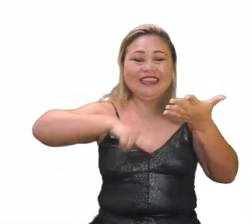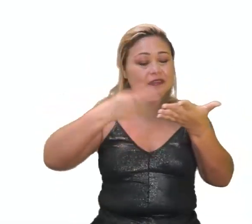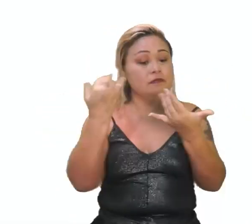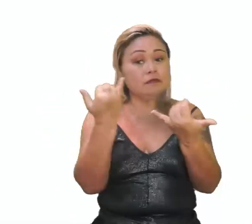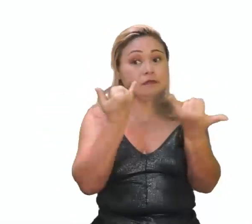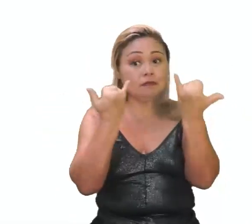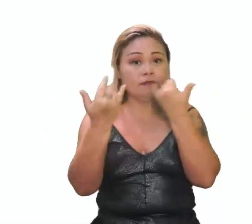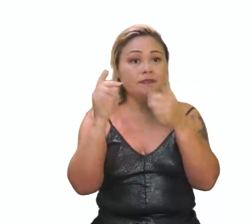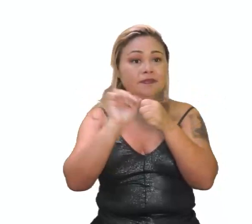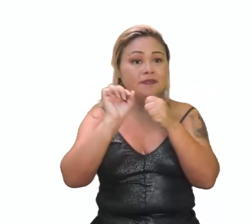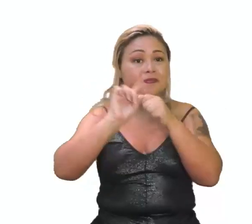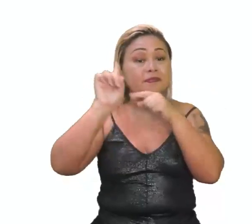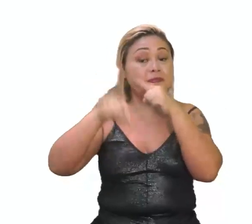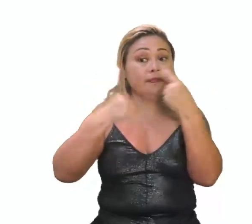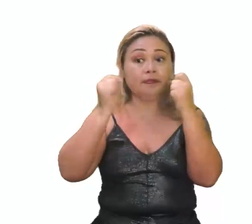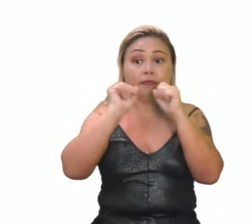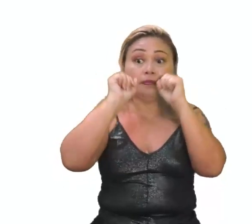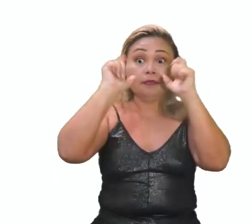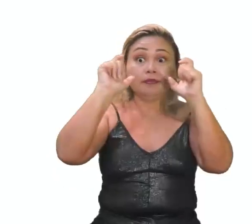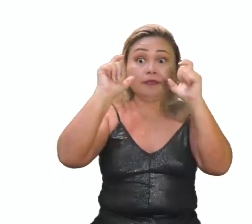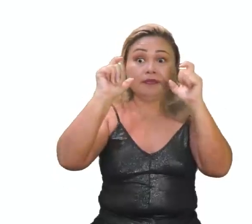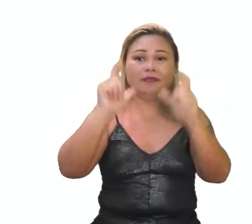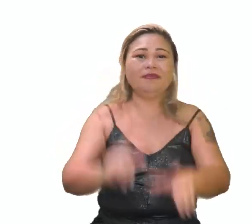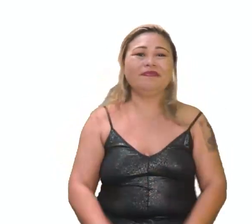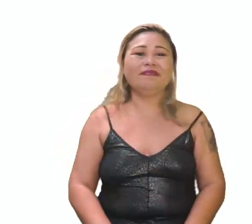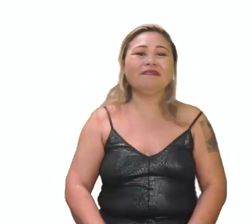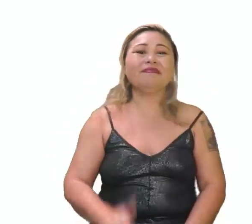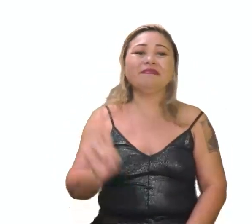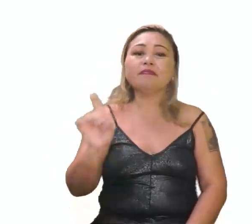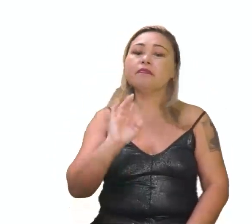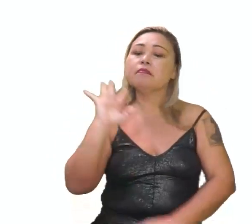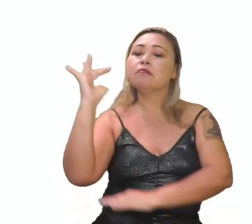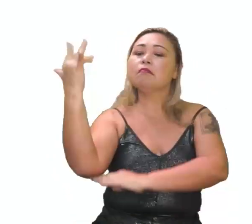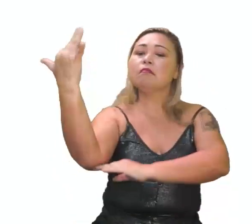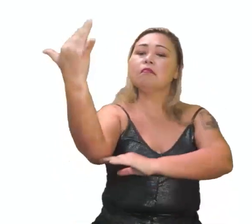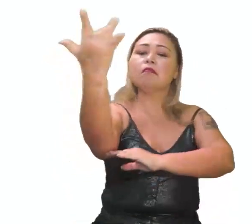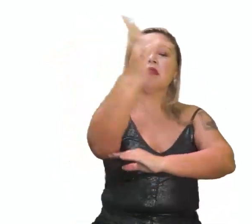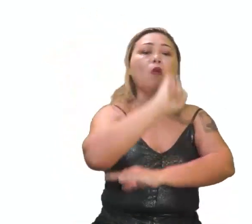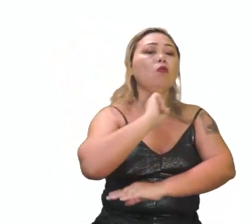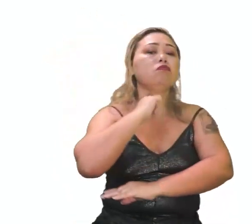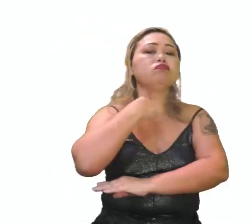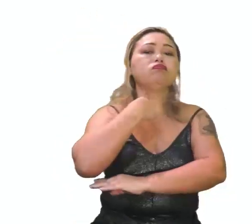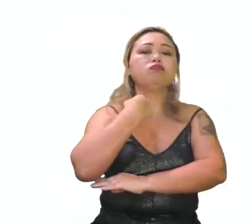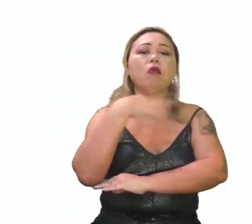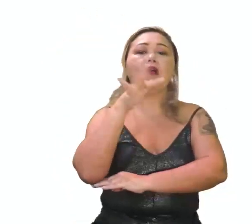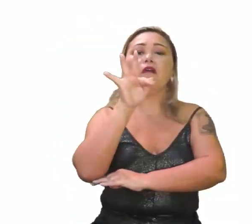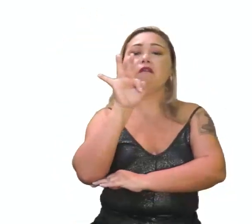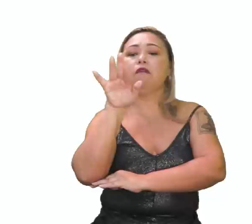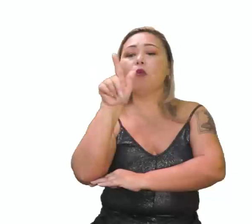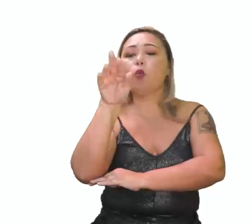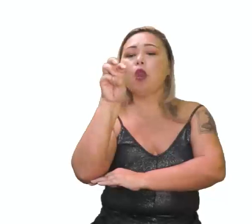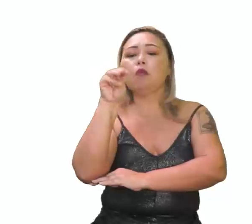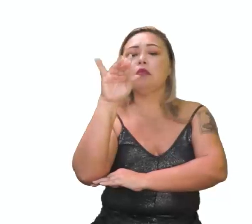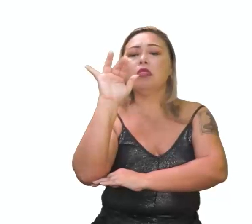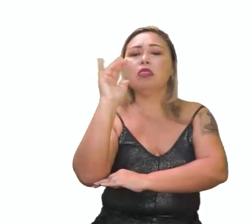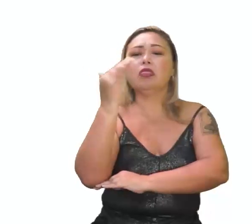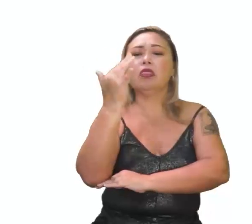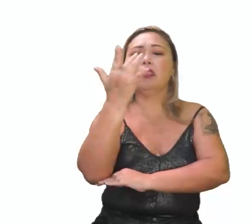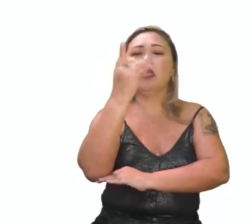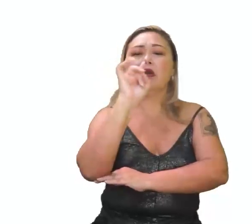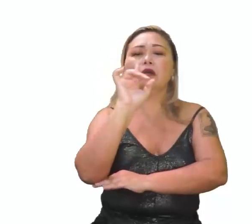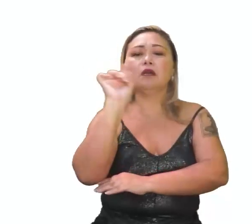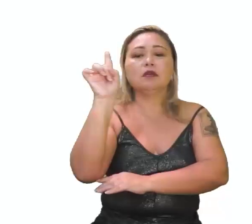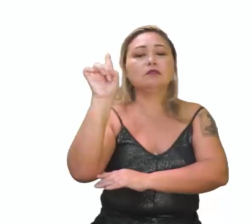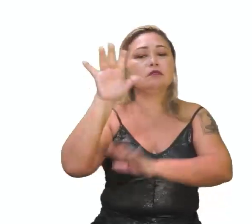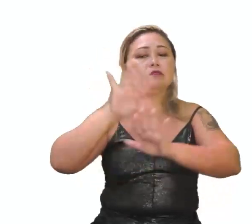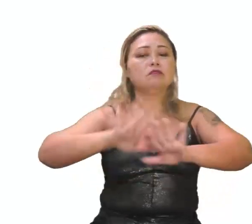informação seguinte, presta atenção, Lobo! Em um bosque poluído por fuligem, é muito